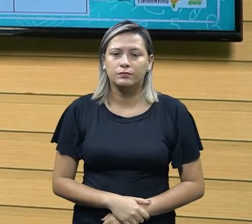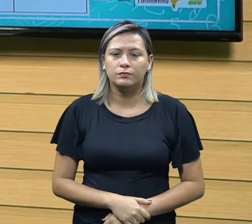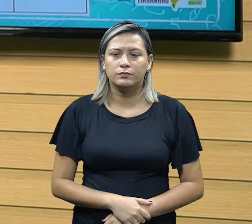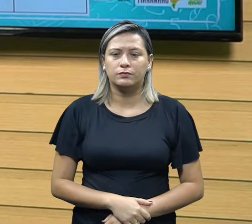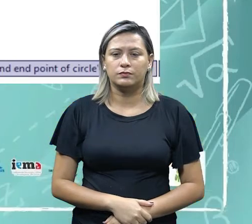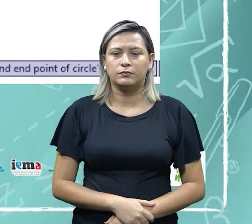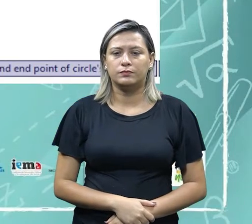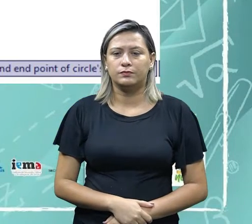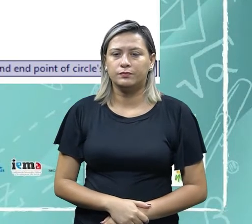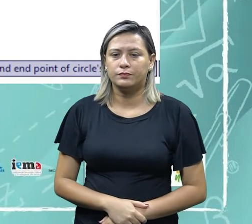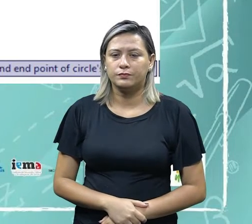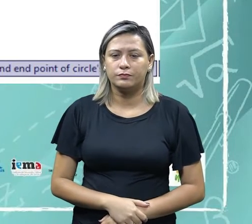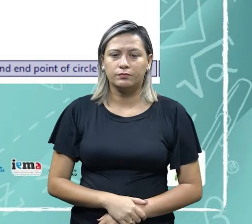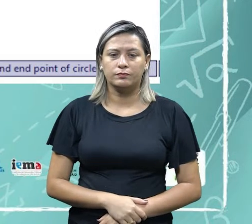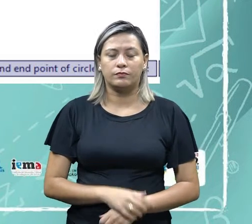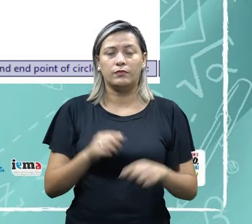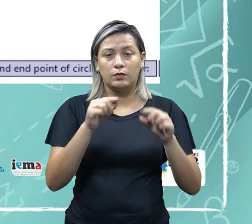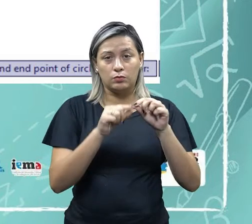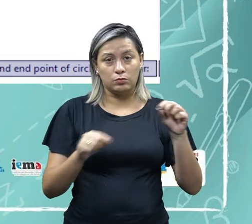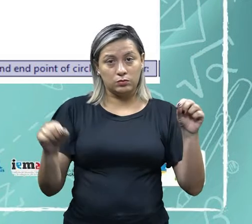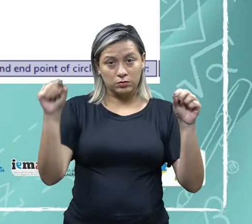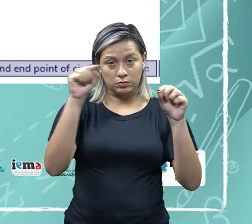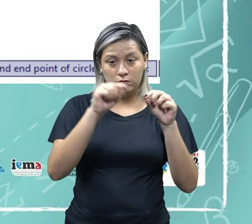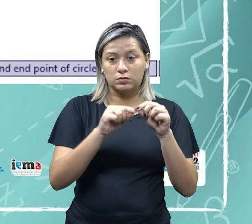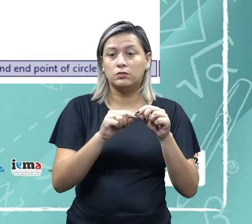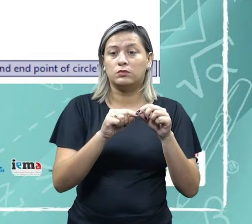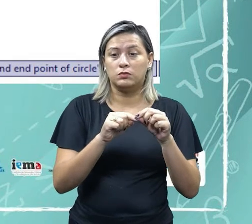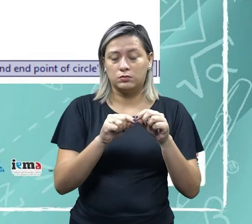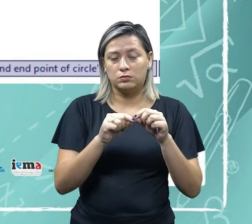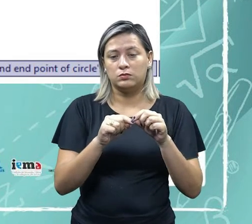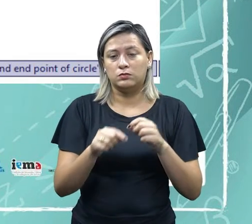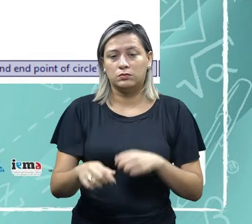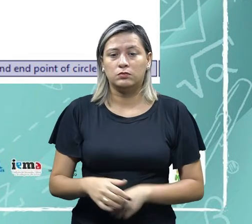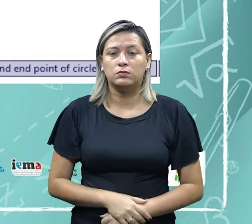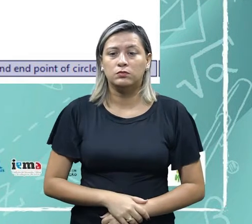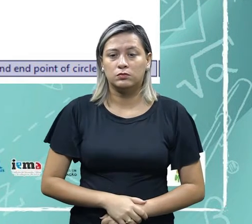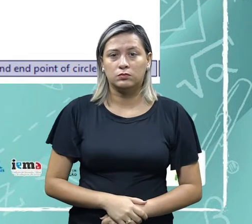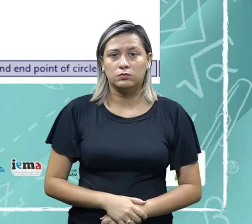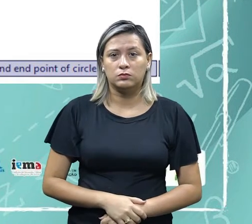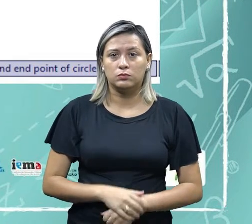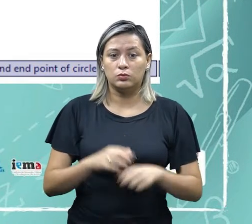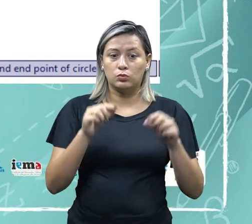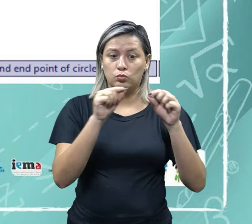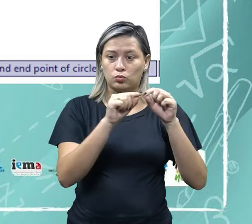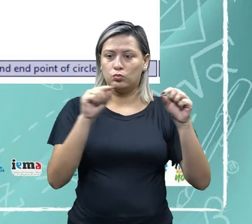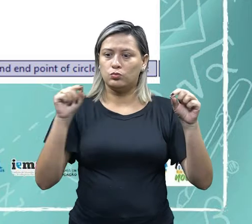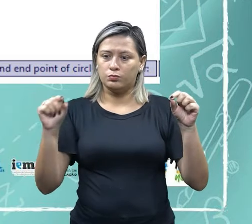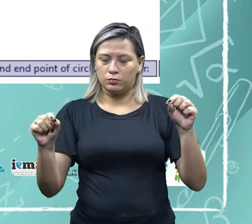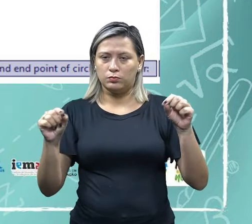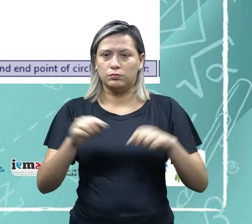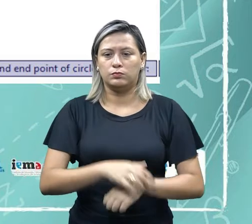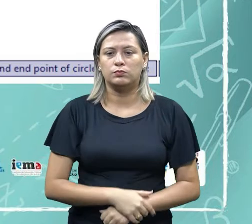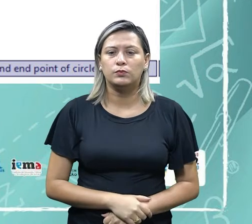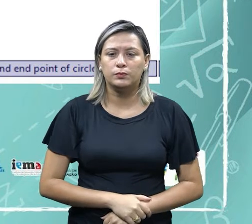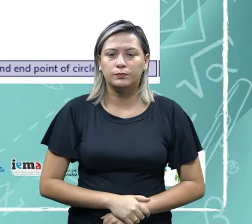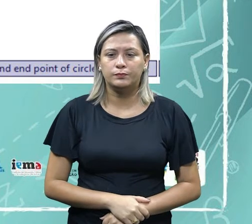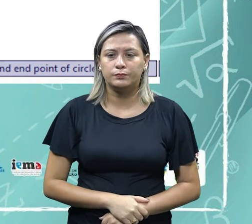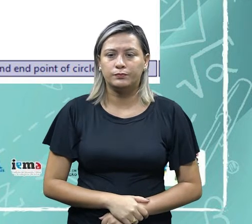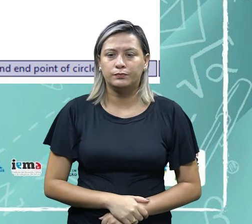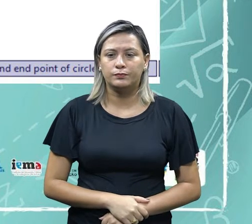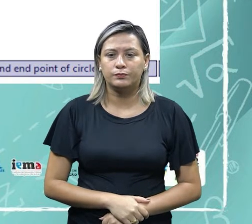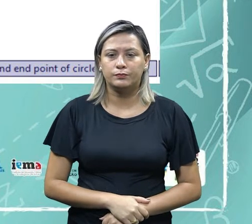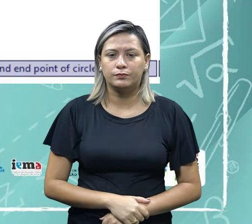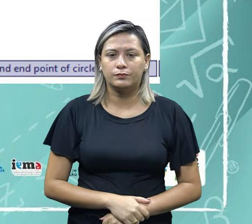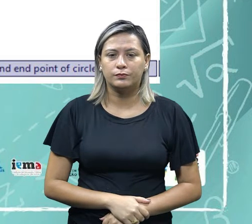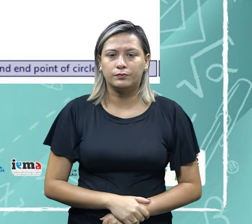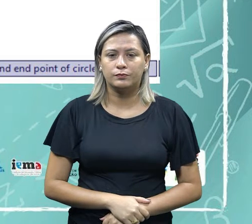já conhecido. Criando um círculo coincidindo com dois pontos, acione o comando Circle e